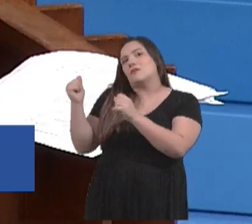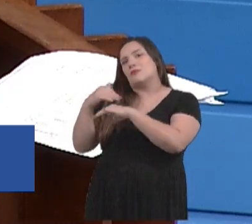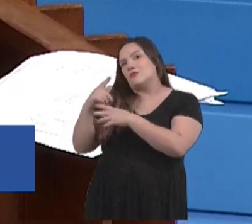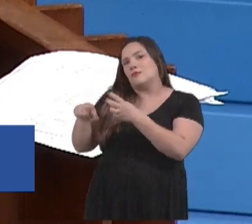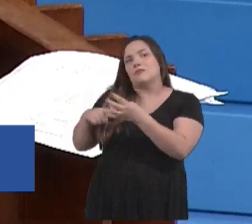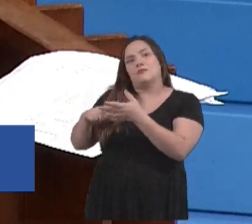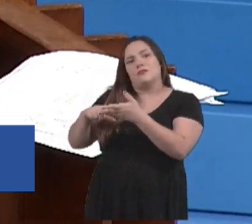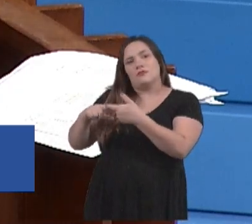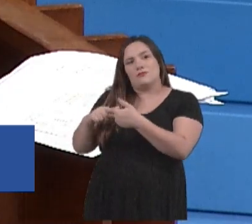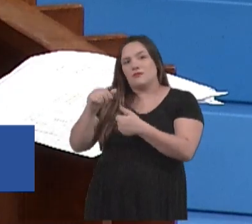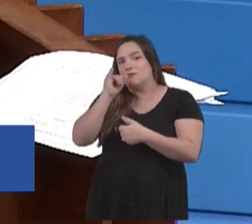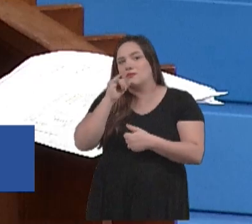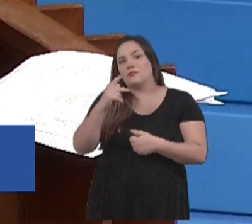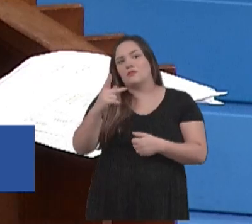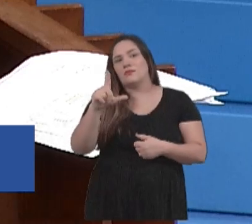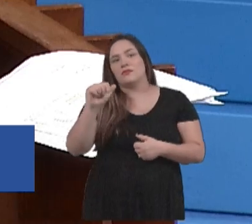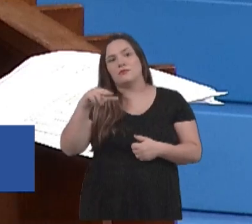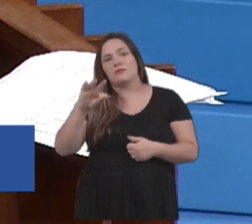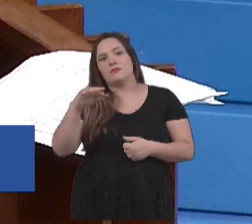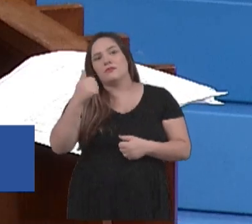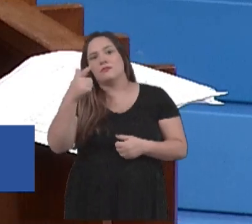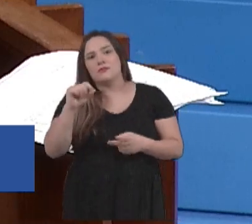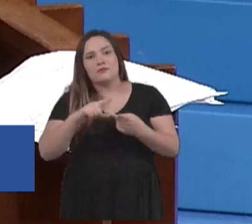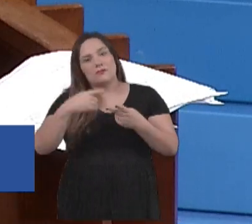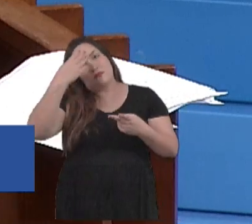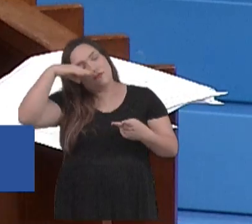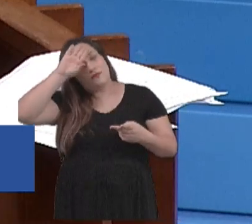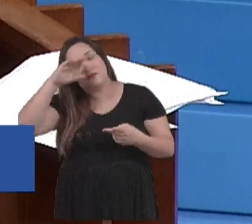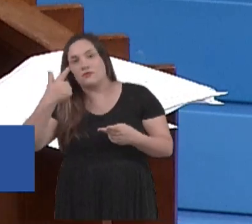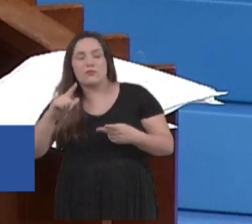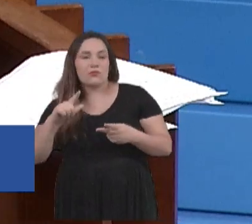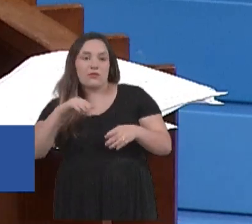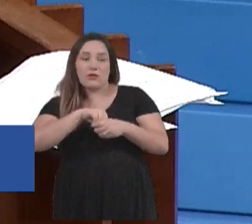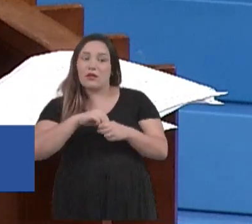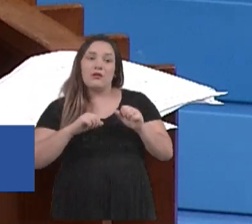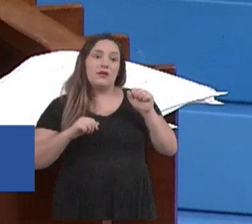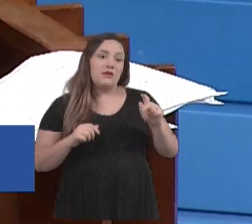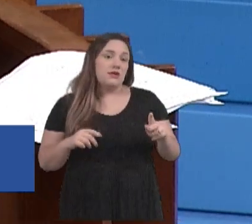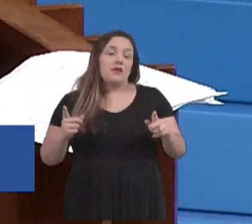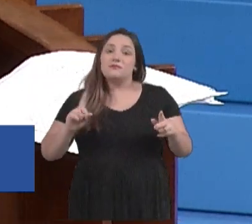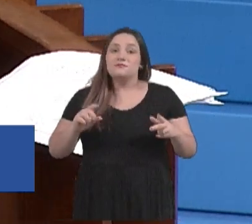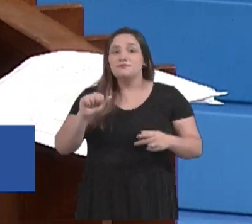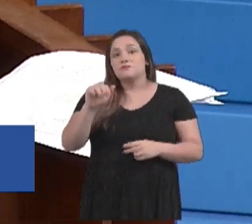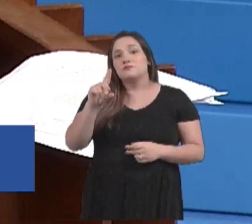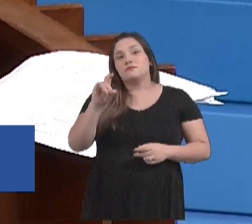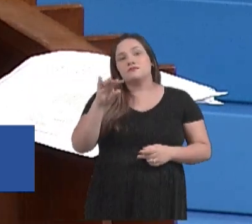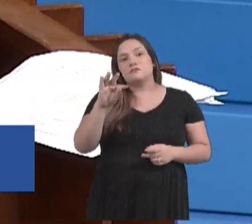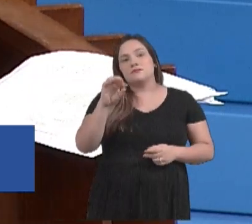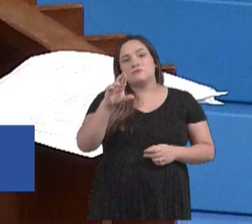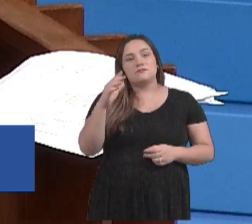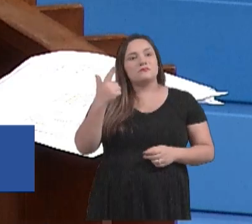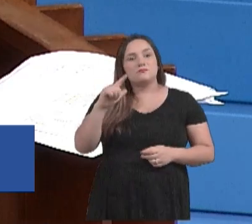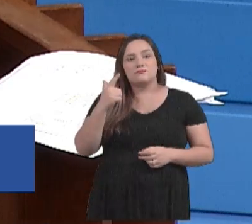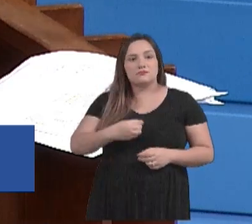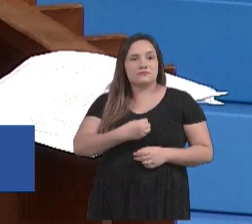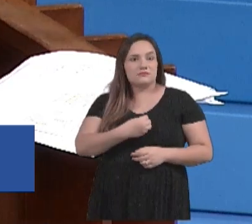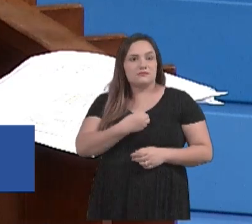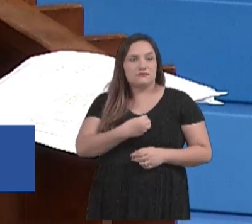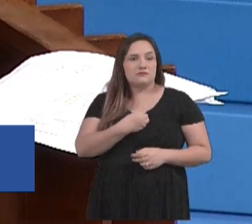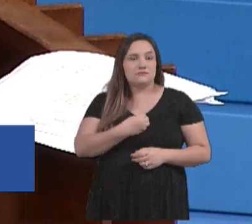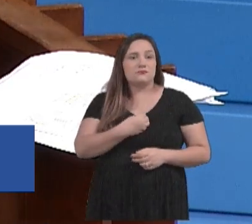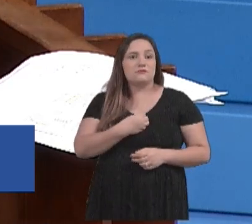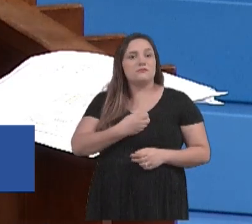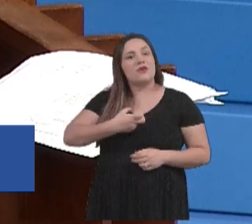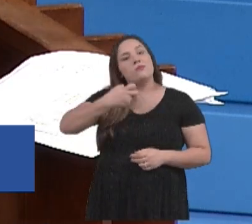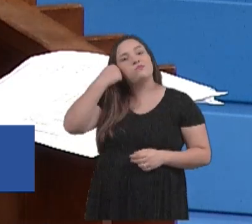não leva o plantão, o enfermeiro não leva o plantão para a aposentadoria, o auditor não leva a participação no resultado